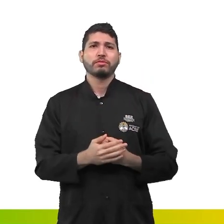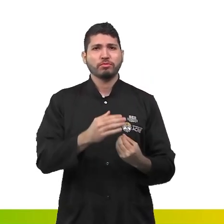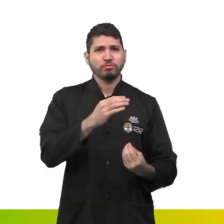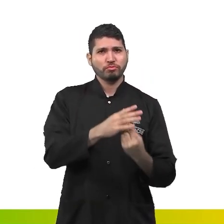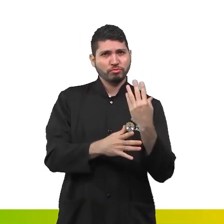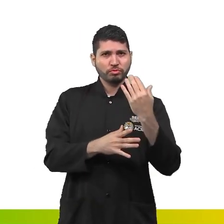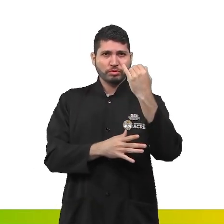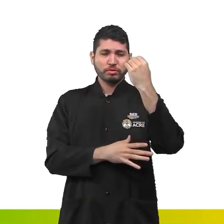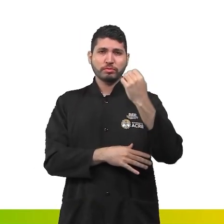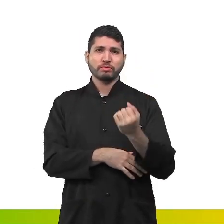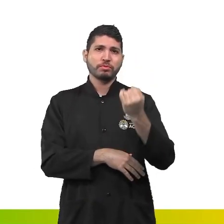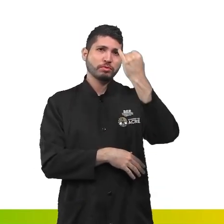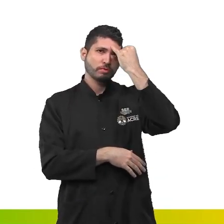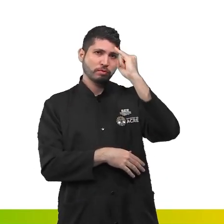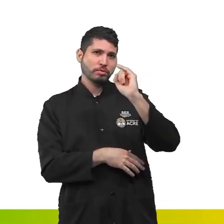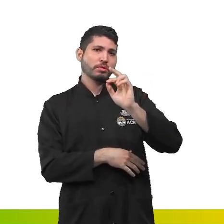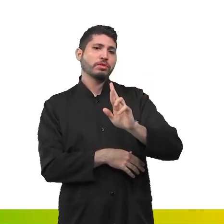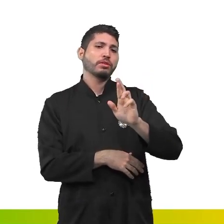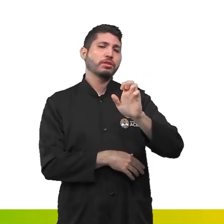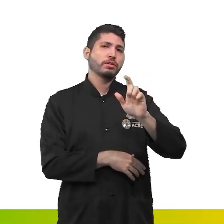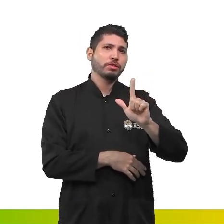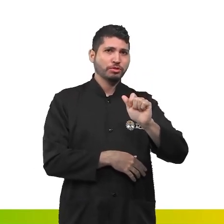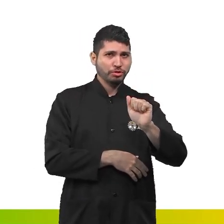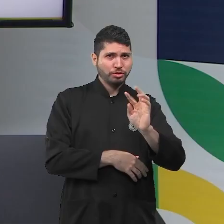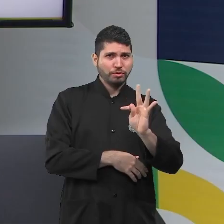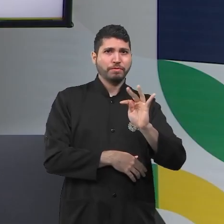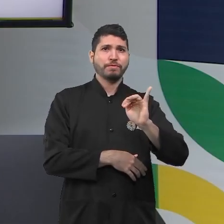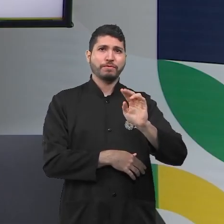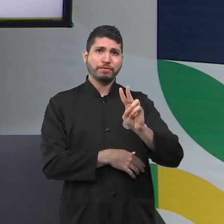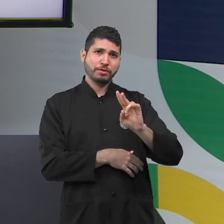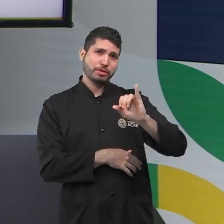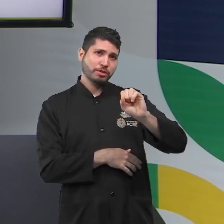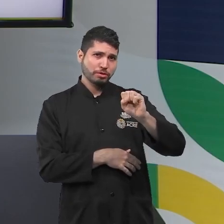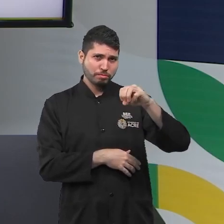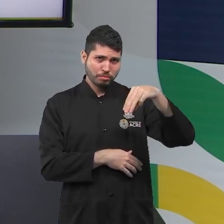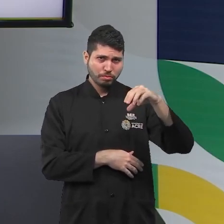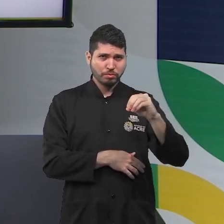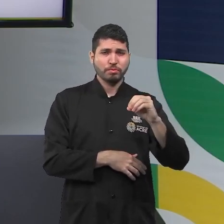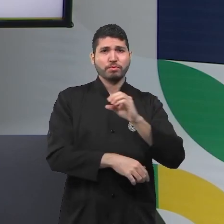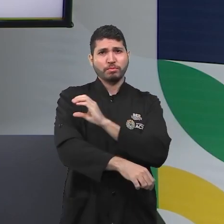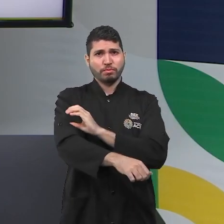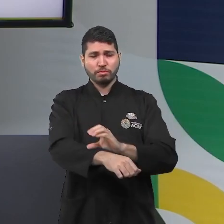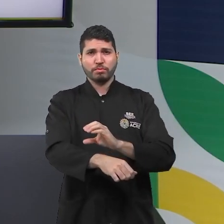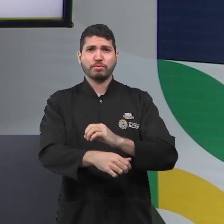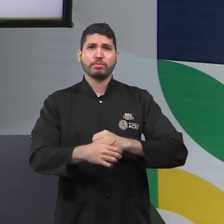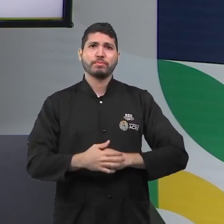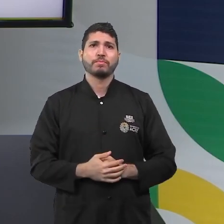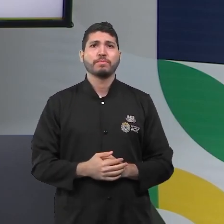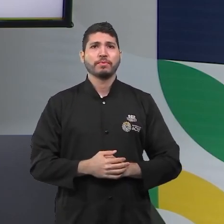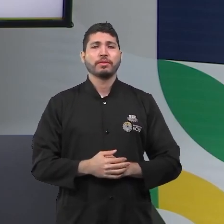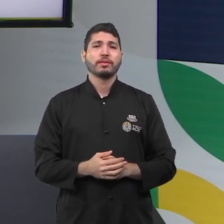de relativismo cultural. Esse relativismo cultural, ele vai ganhar